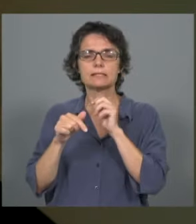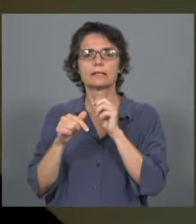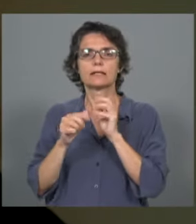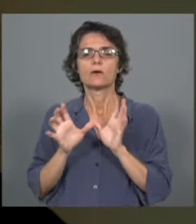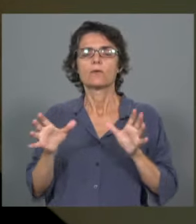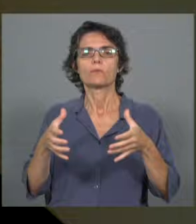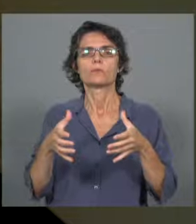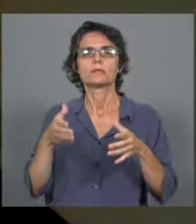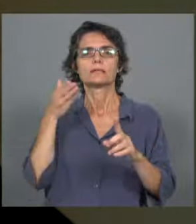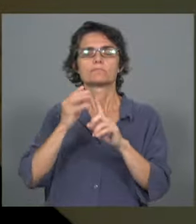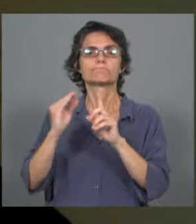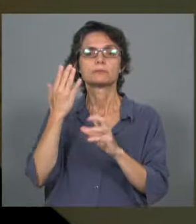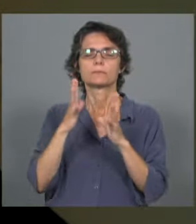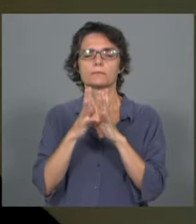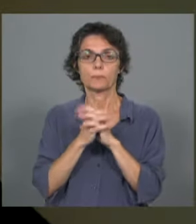oração e